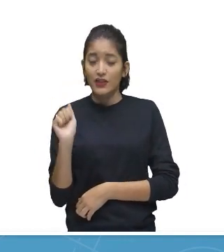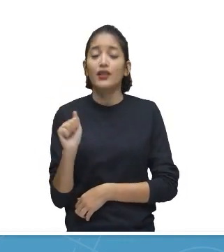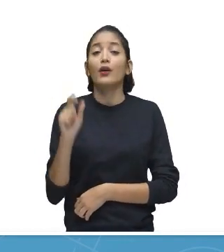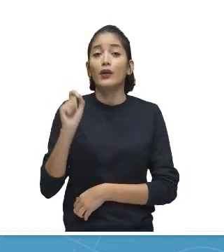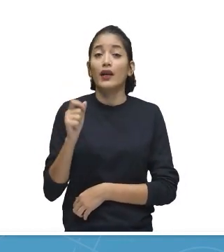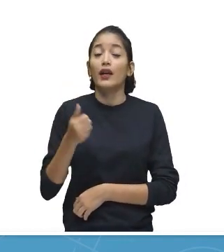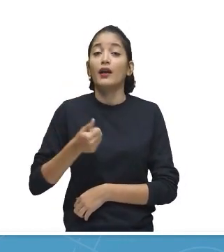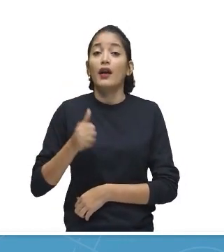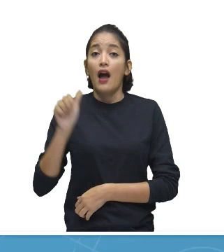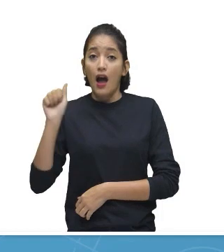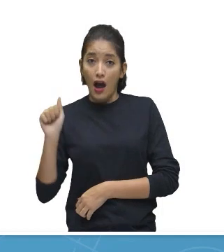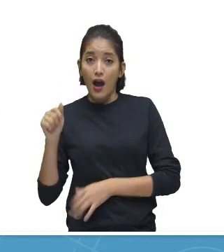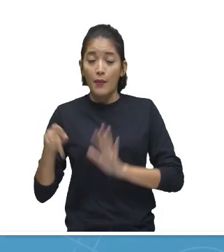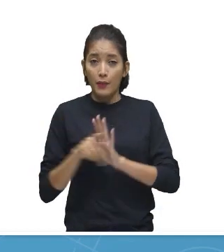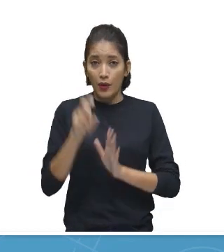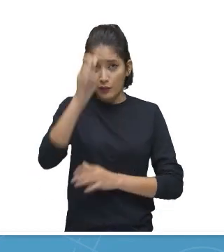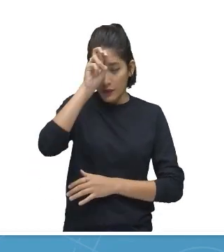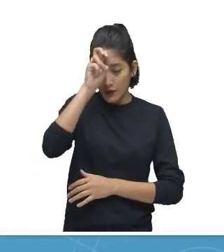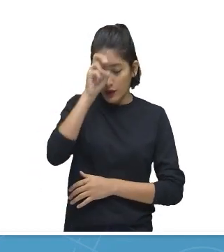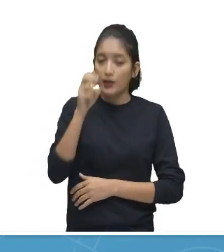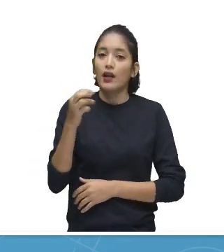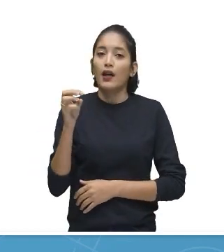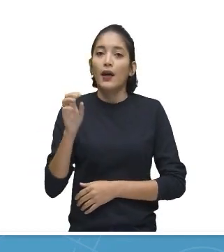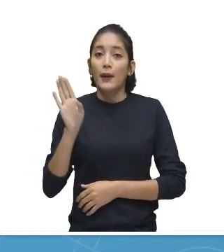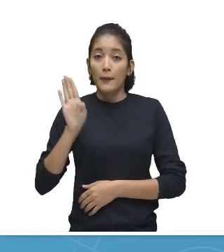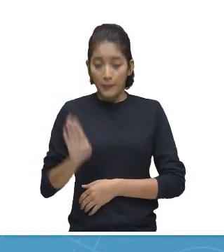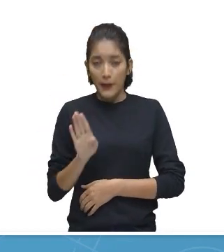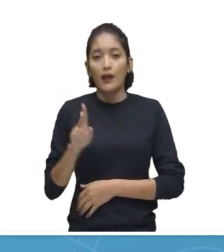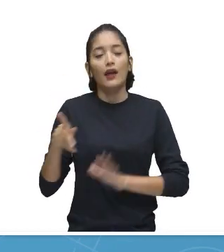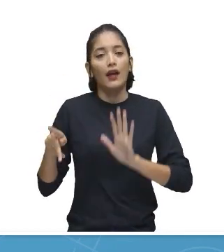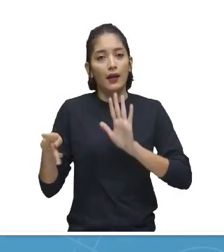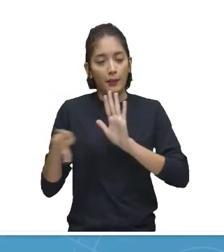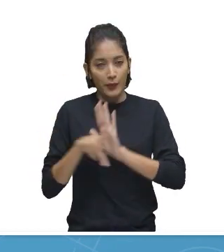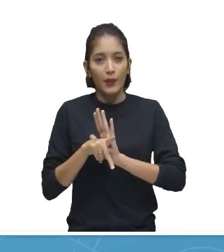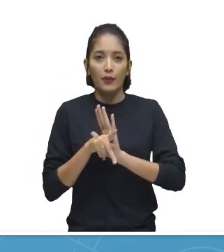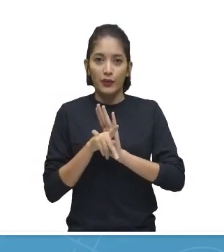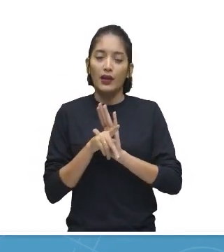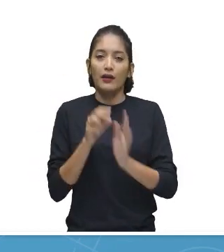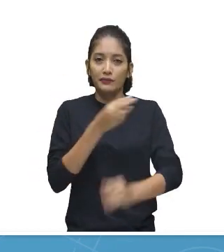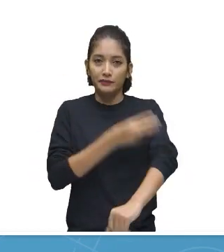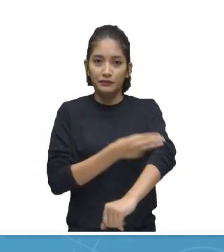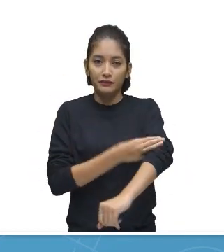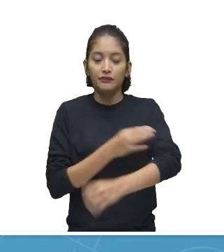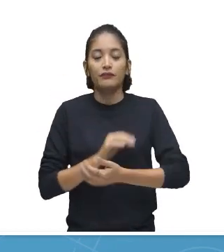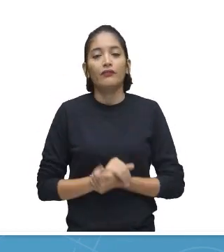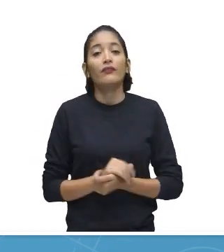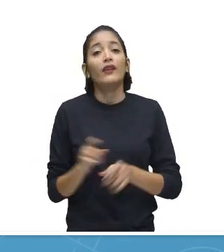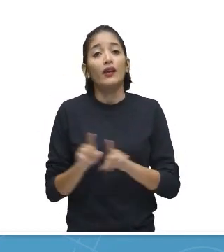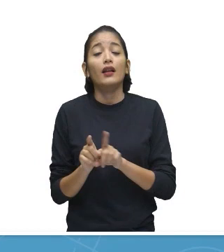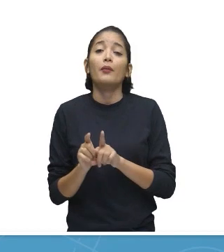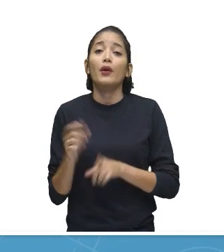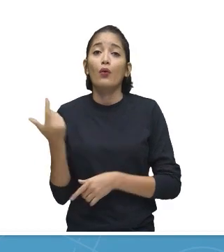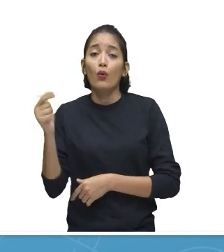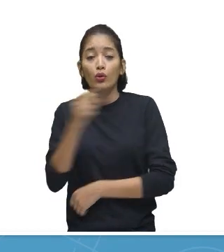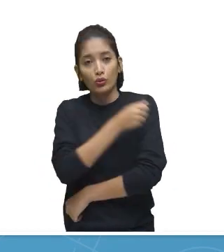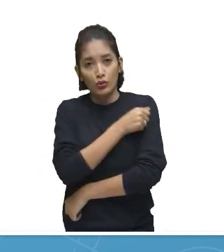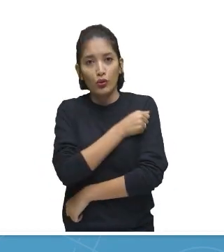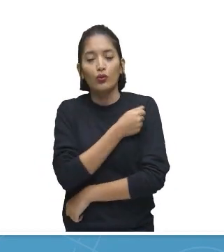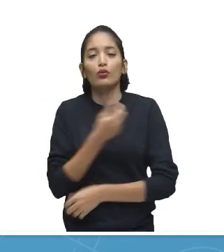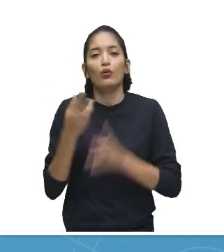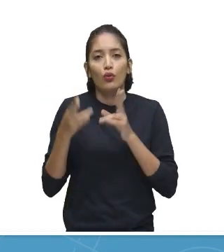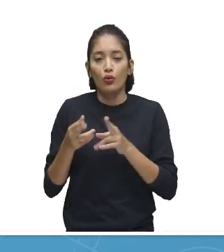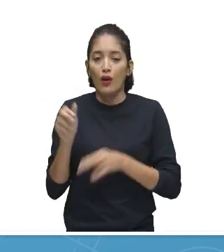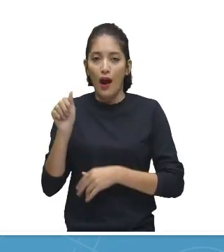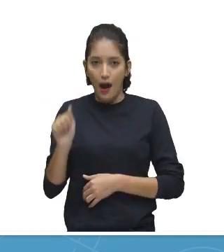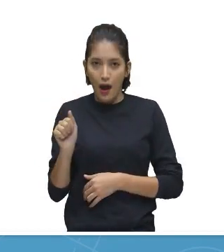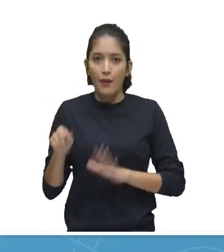B é uma pintura da Idade Média, né? O Kedson colocou a mesma coisa, que A é uma pintura do